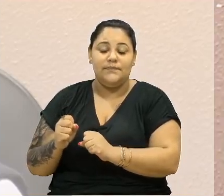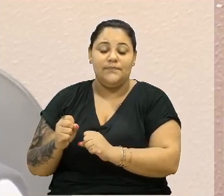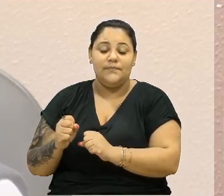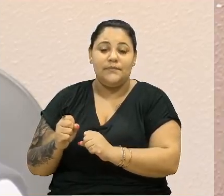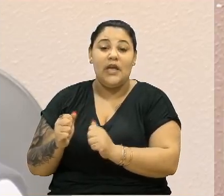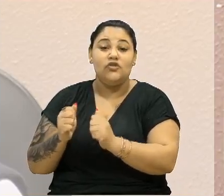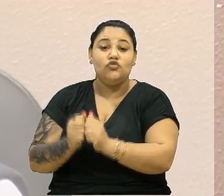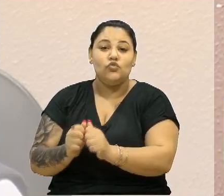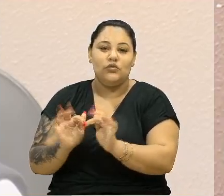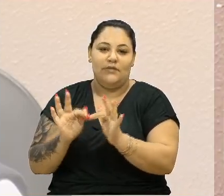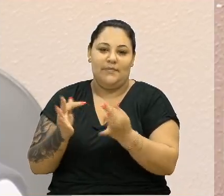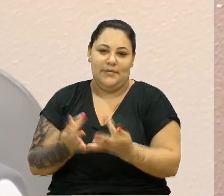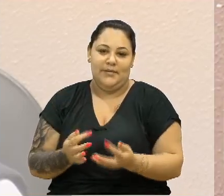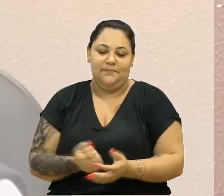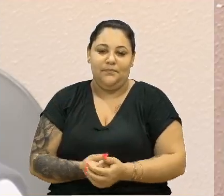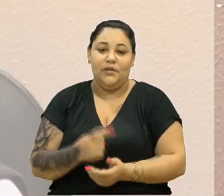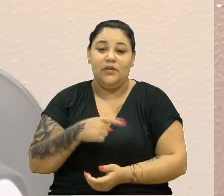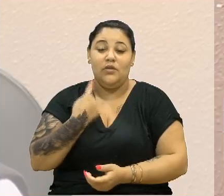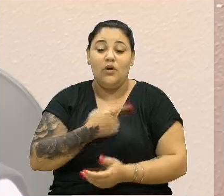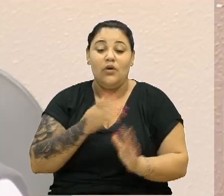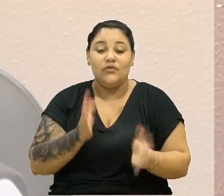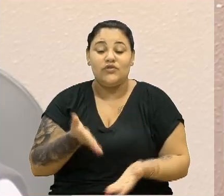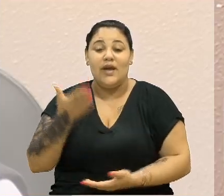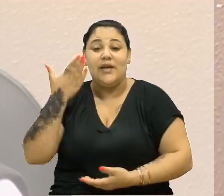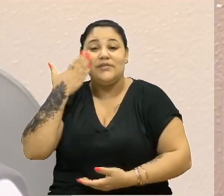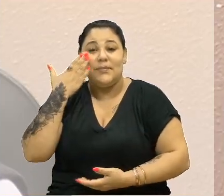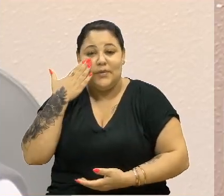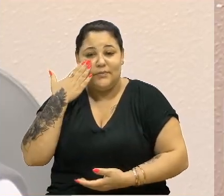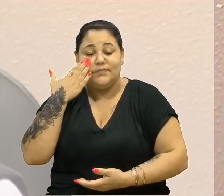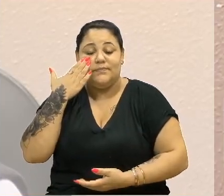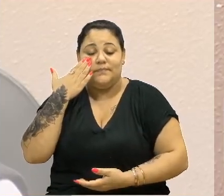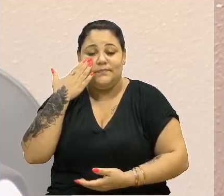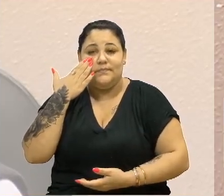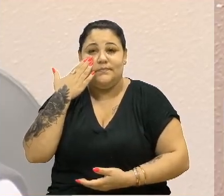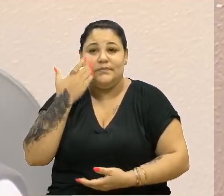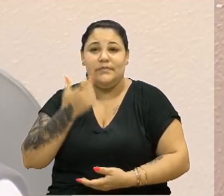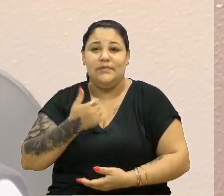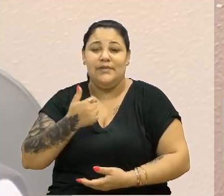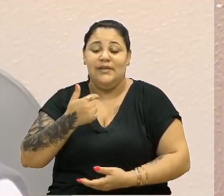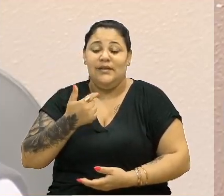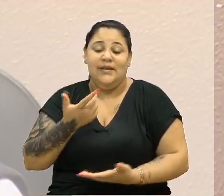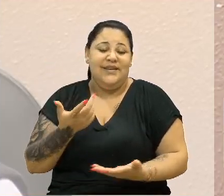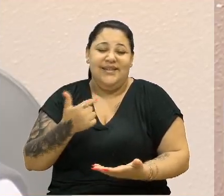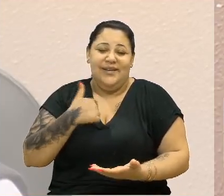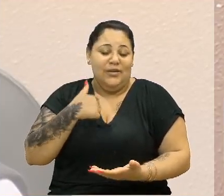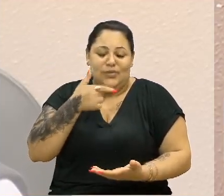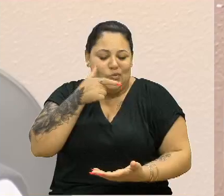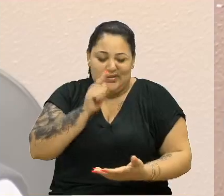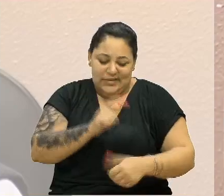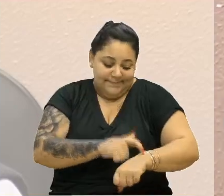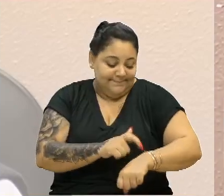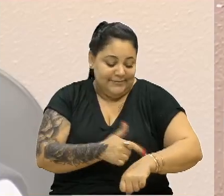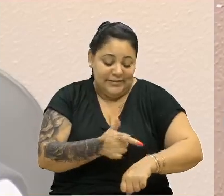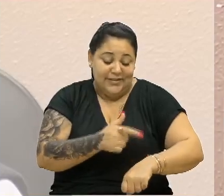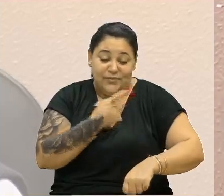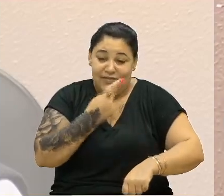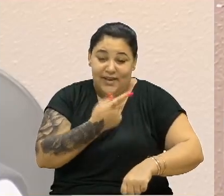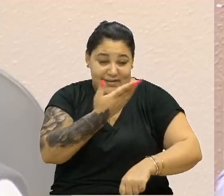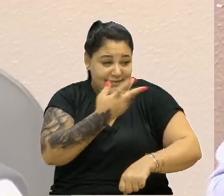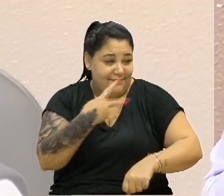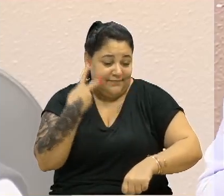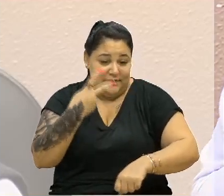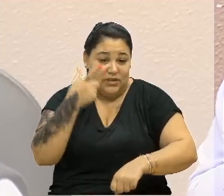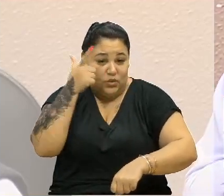familiares. Nós sabemos, e até eu não consegui poder ter tempo de falar, vereador